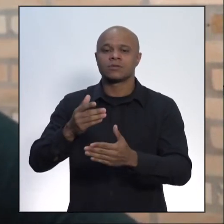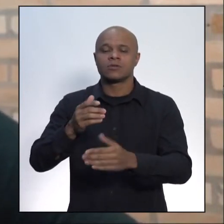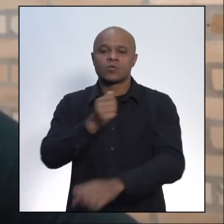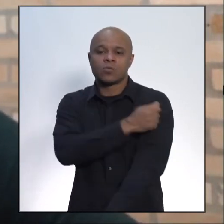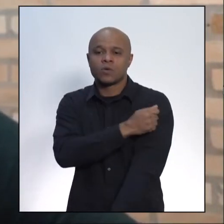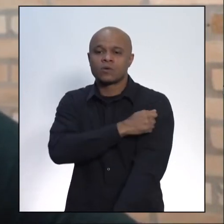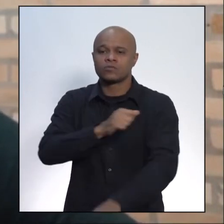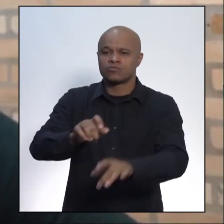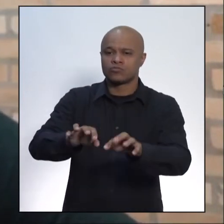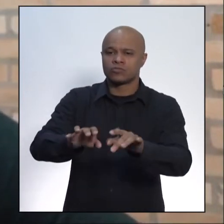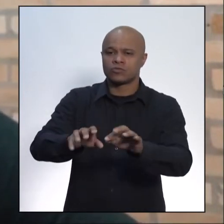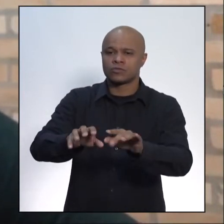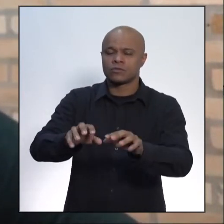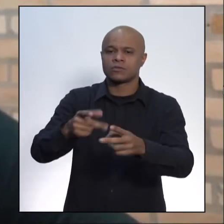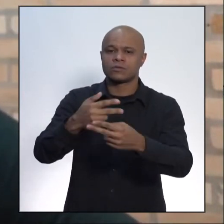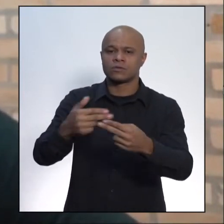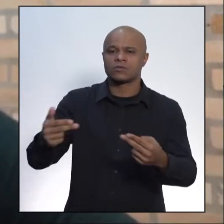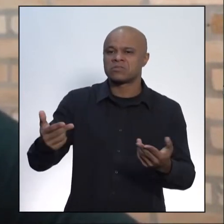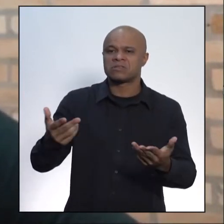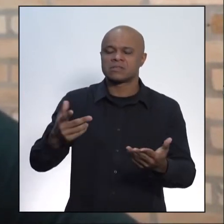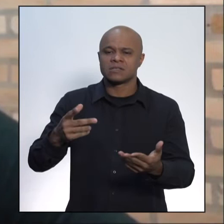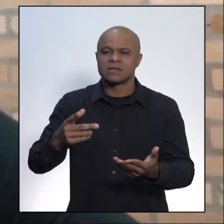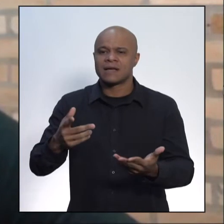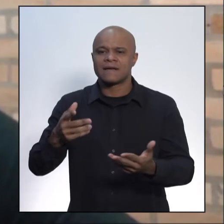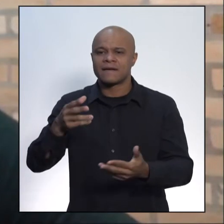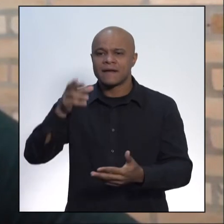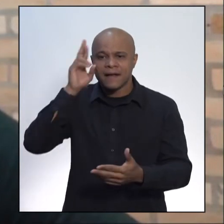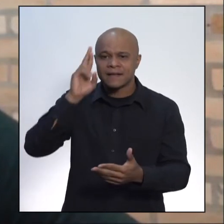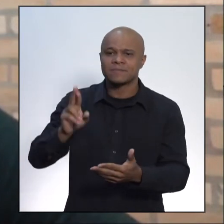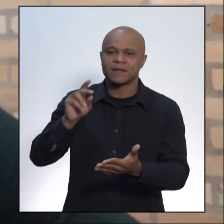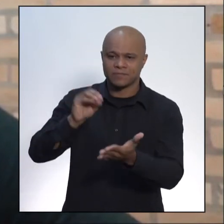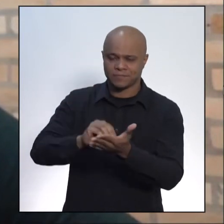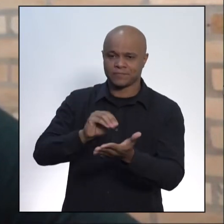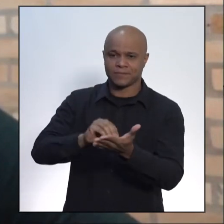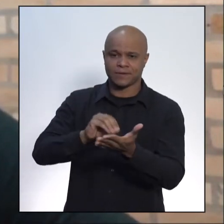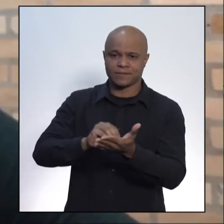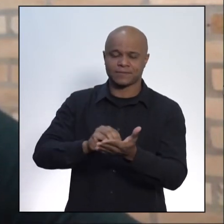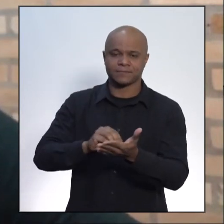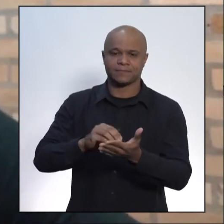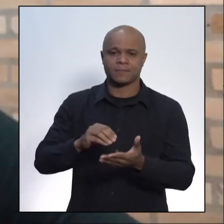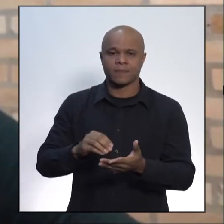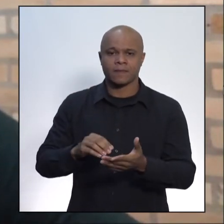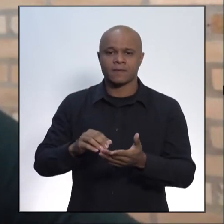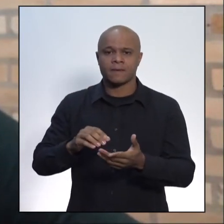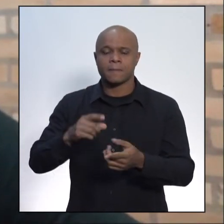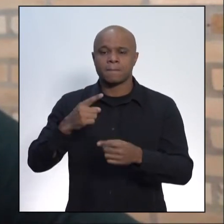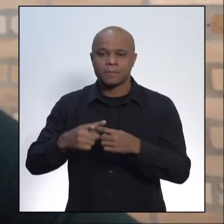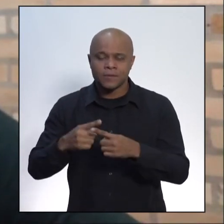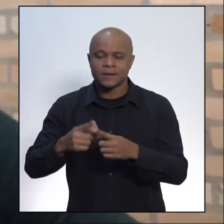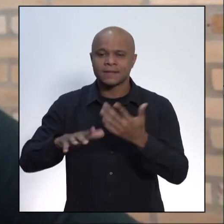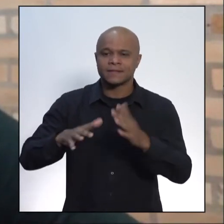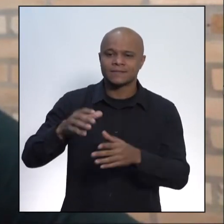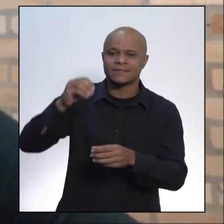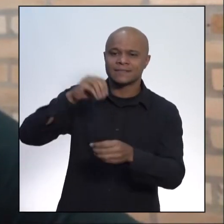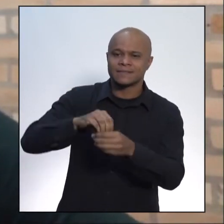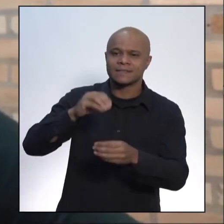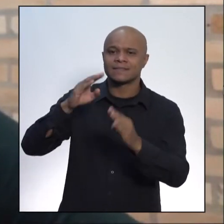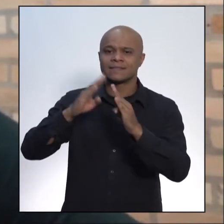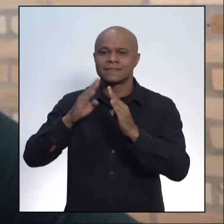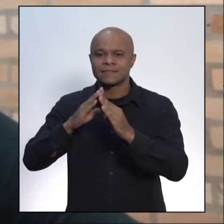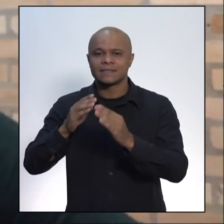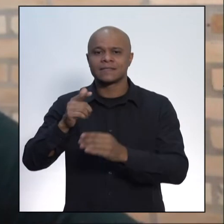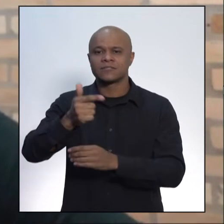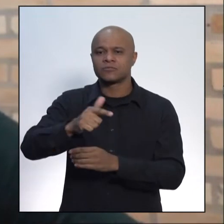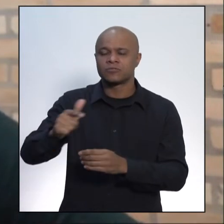isso, e eu tenho que ter uma atitude. Em alguns momentos, pela questão de que eles estão dentro da casa deles, de que você não tem